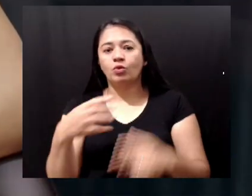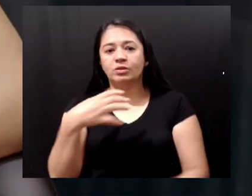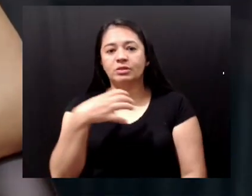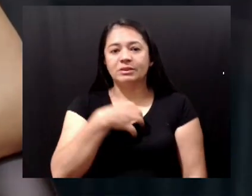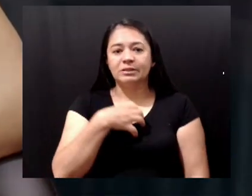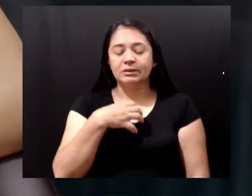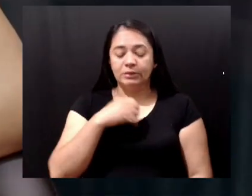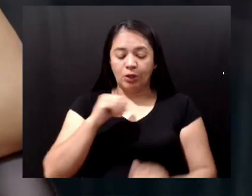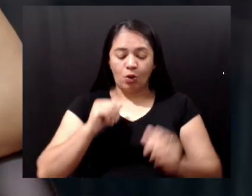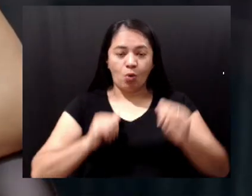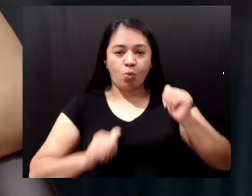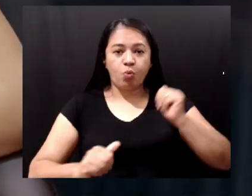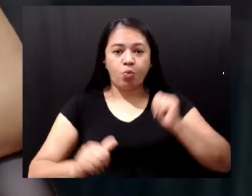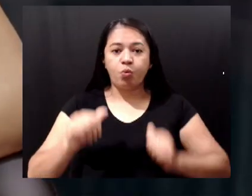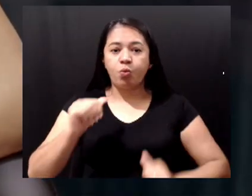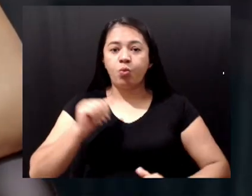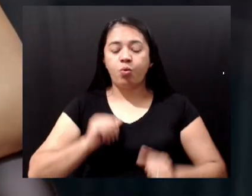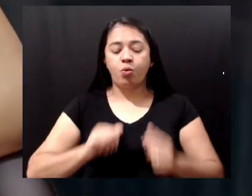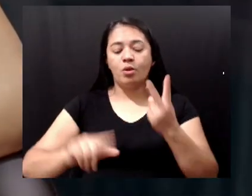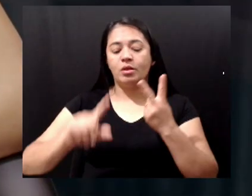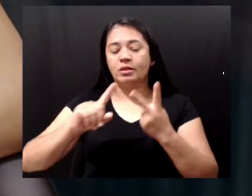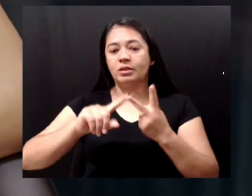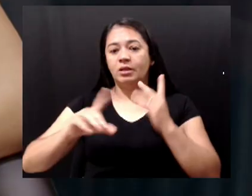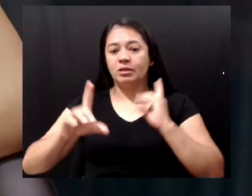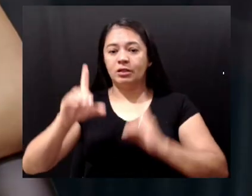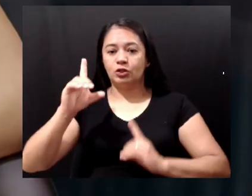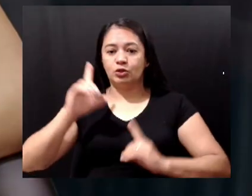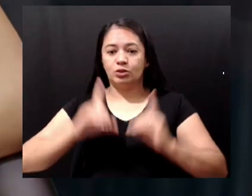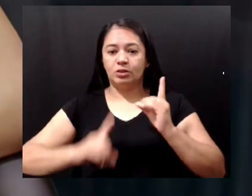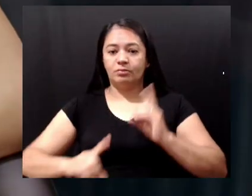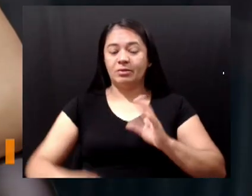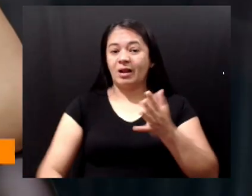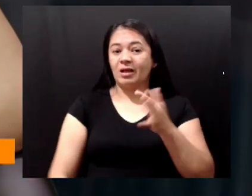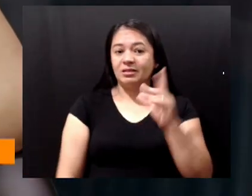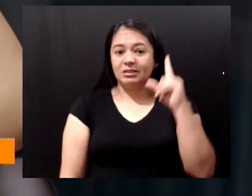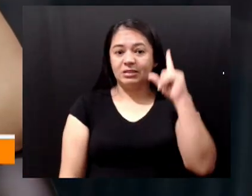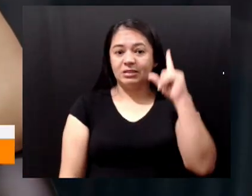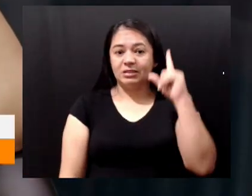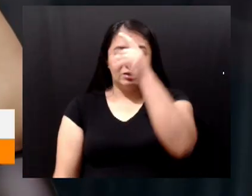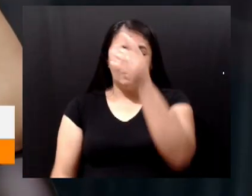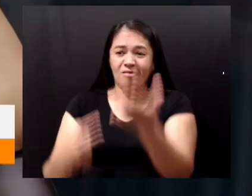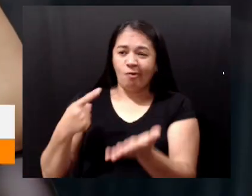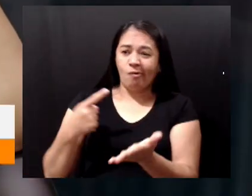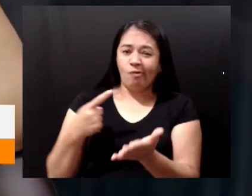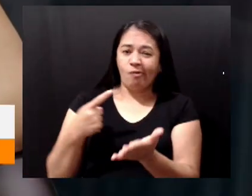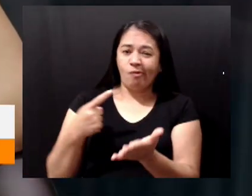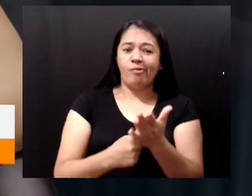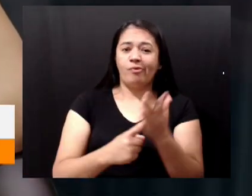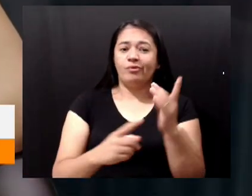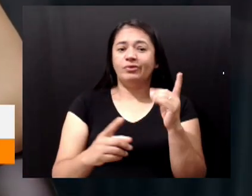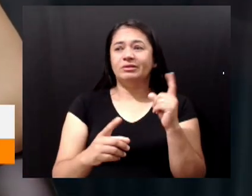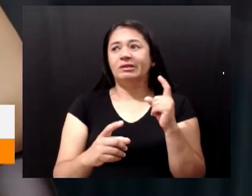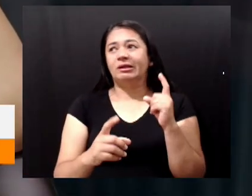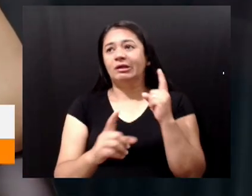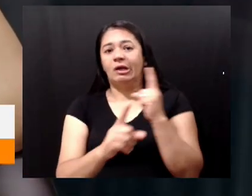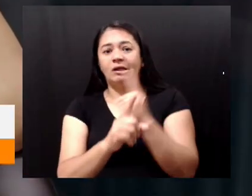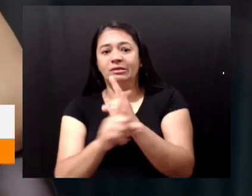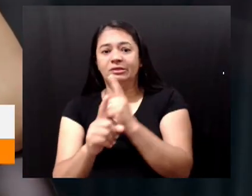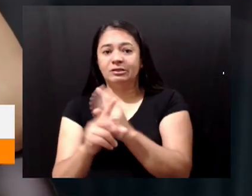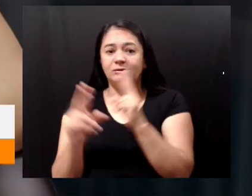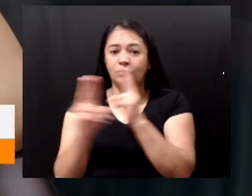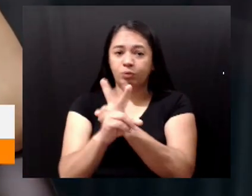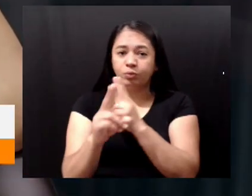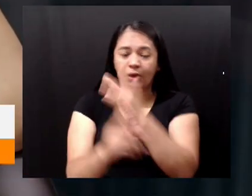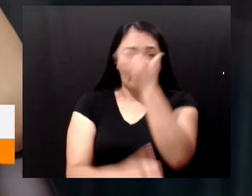sintomas depressivos, né? Às vezes é difícil marcar consulta com urgência, né? A pessoa não pode esperar, não